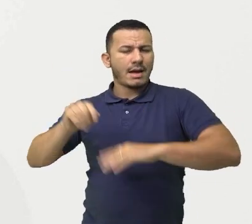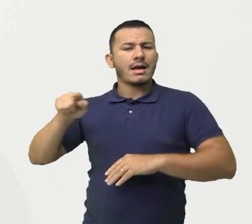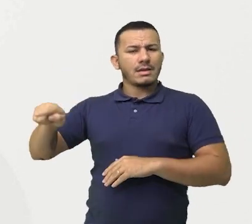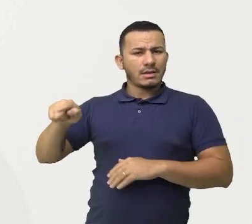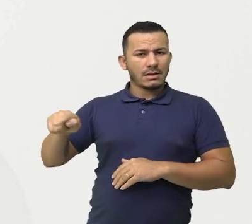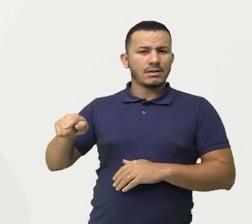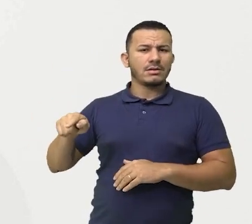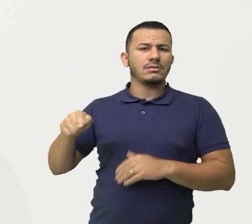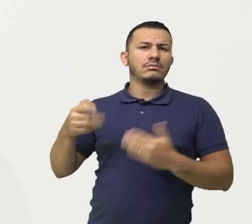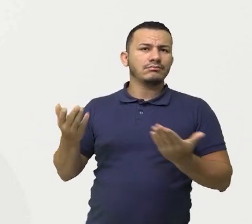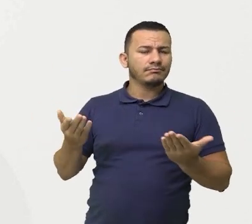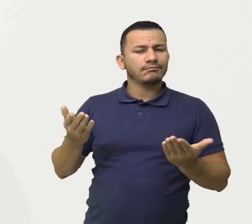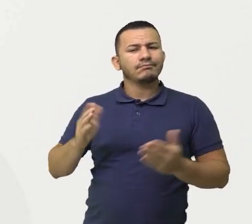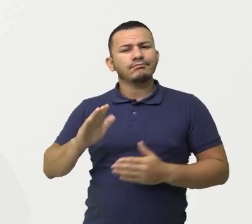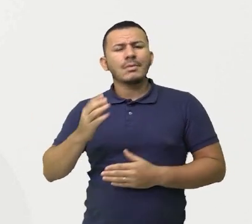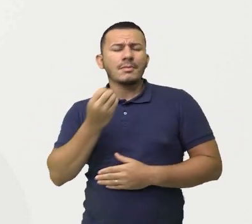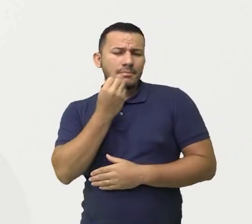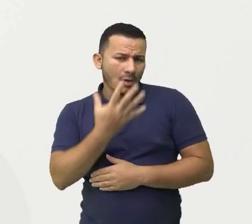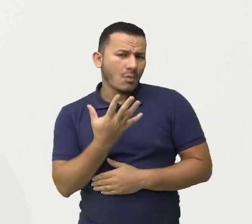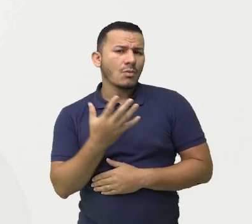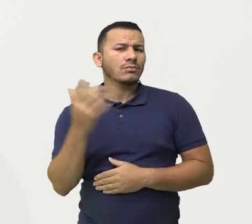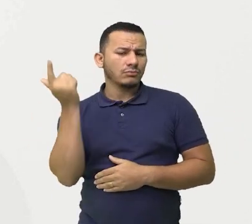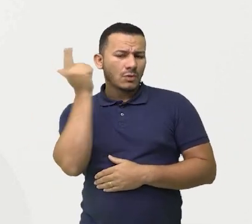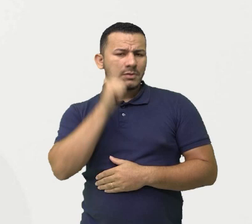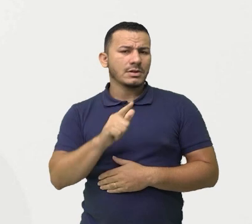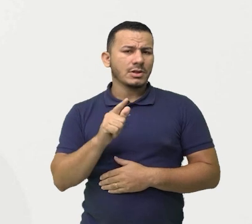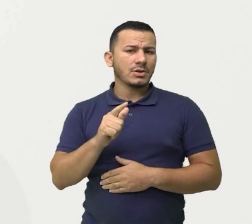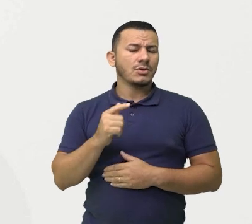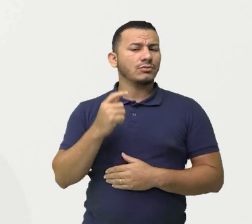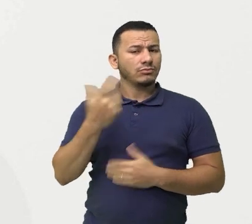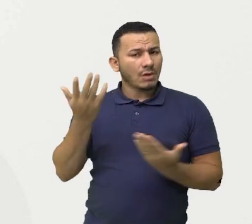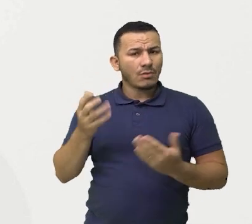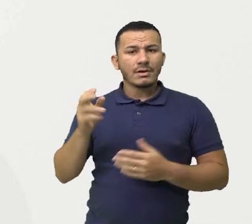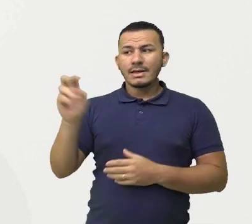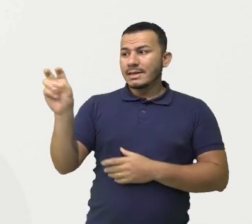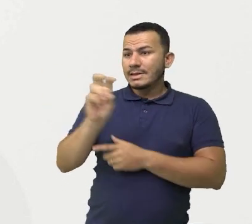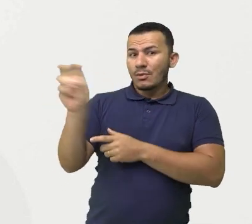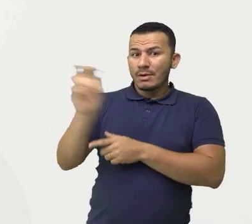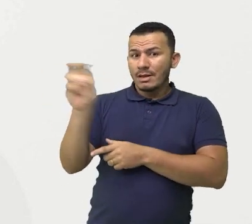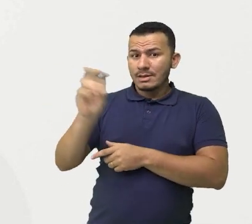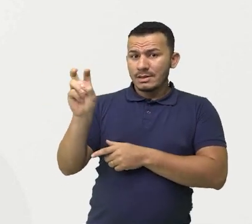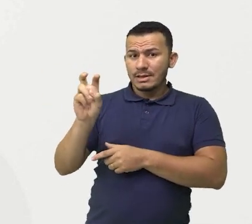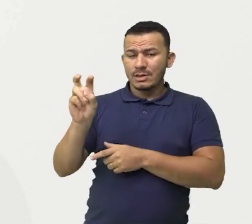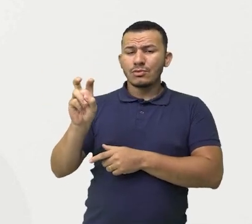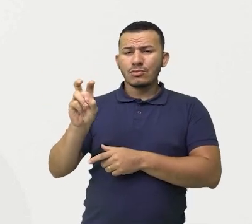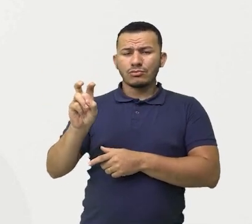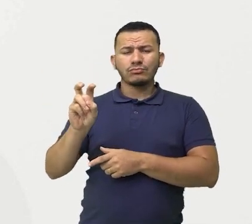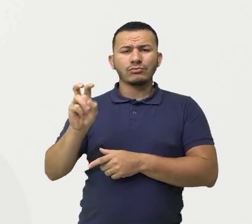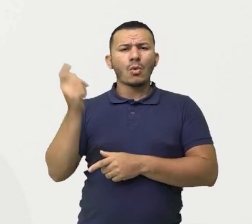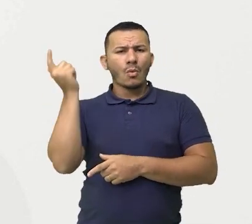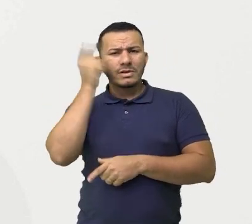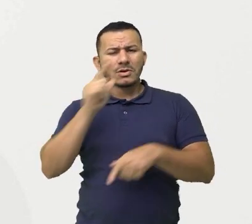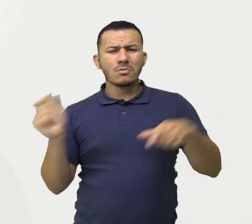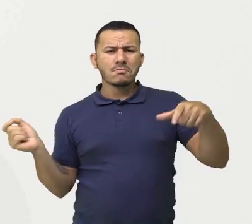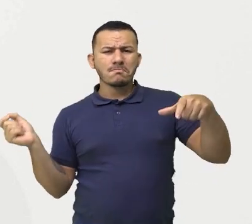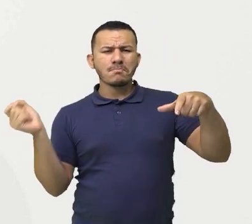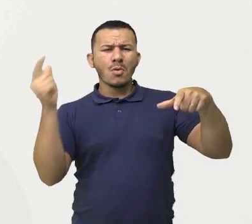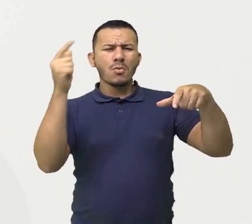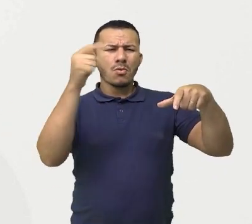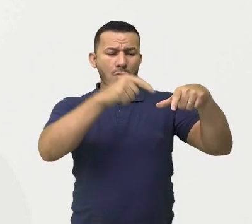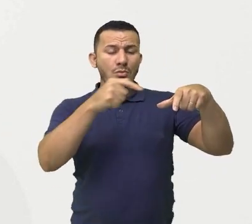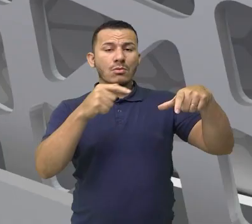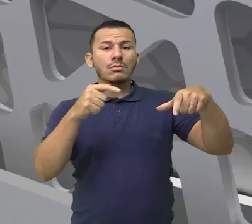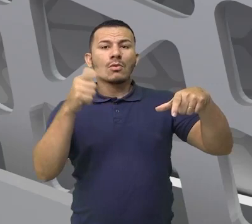aí foi um aproveitamento bom, né? Imagina só, ele cobrou 55 faltas e dessas 55